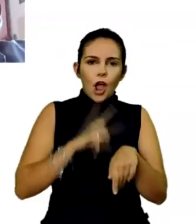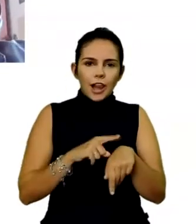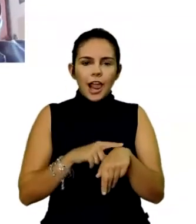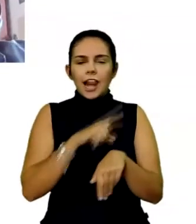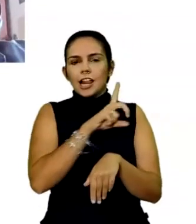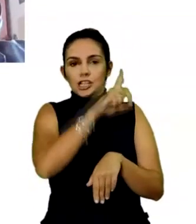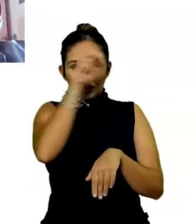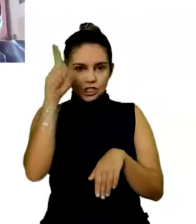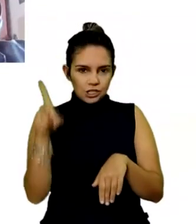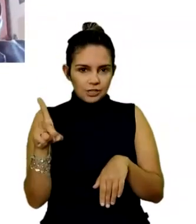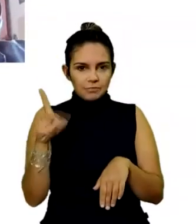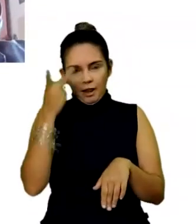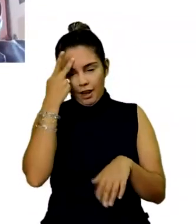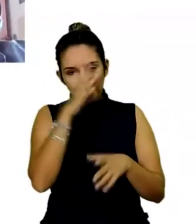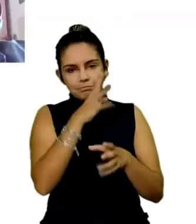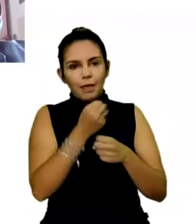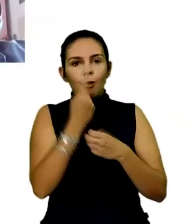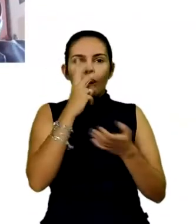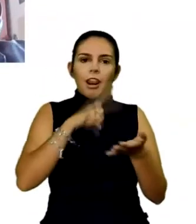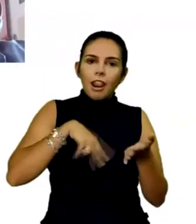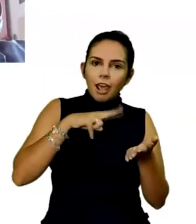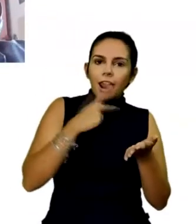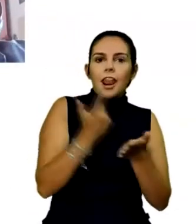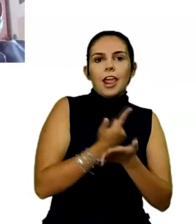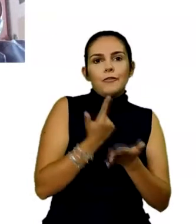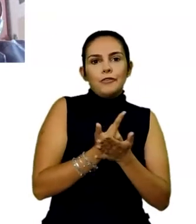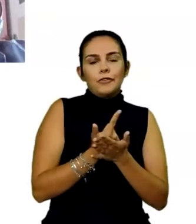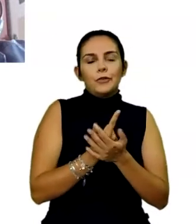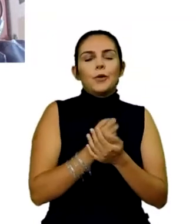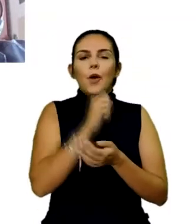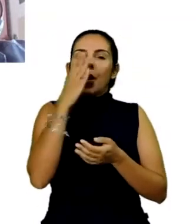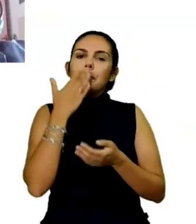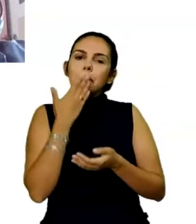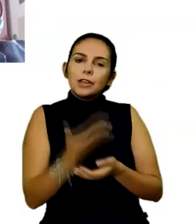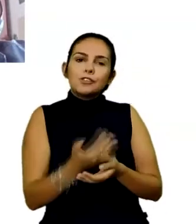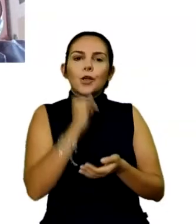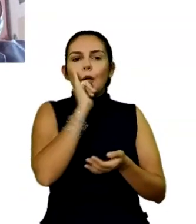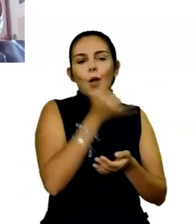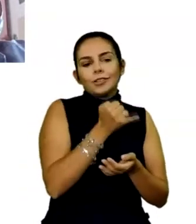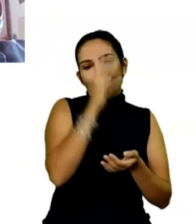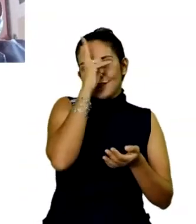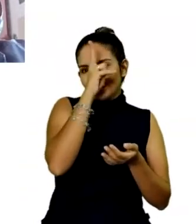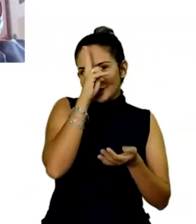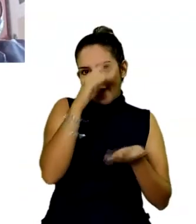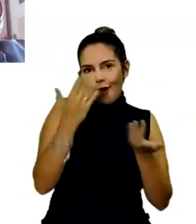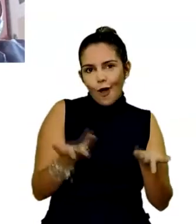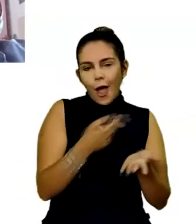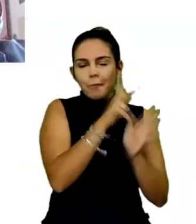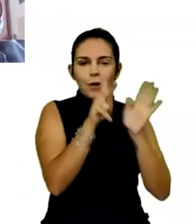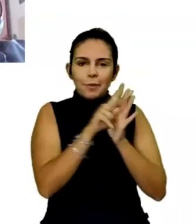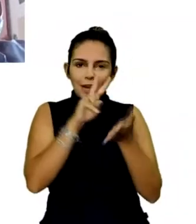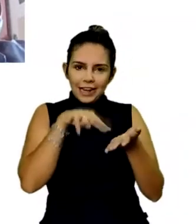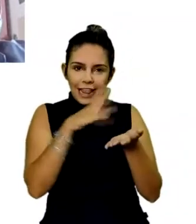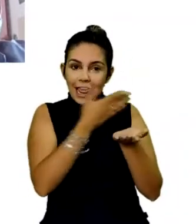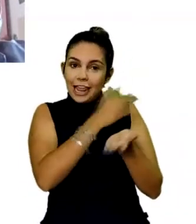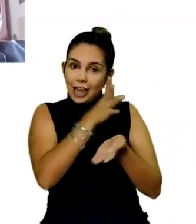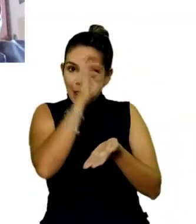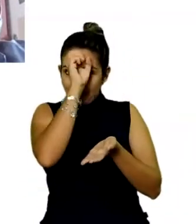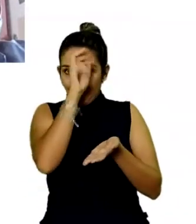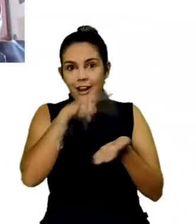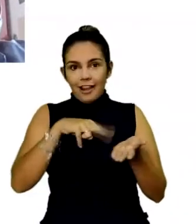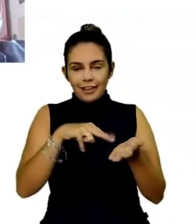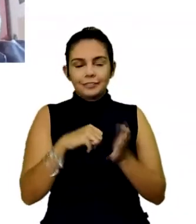do dia para pegar um livro e ler. Ou pedir para contar para ela, ou ela própria ler, que agora ela já